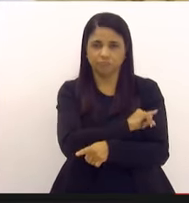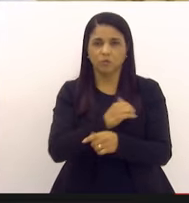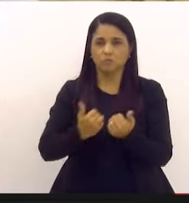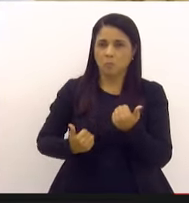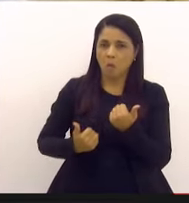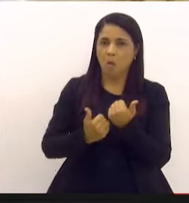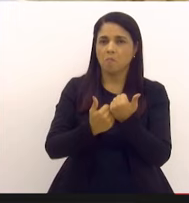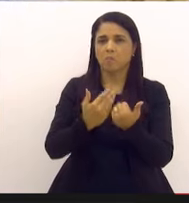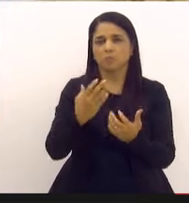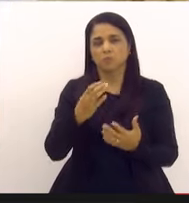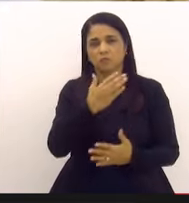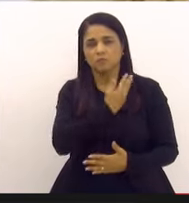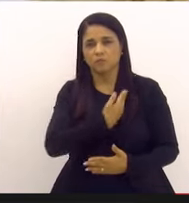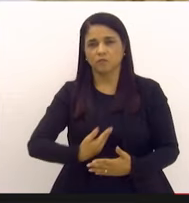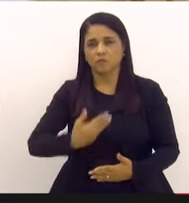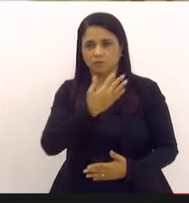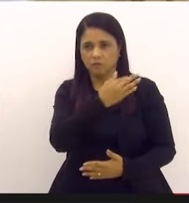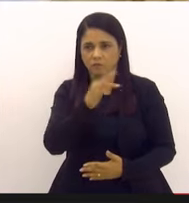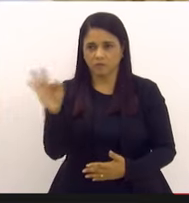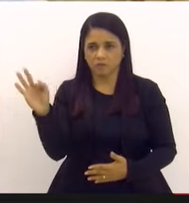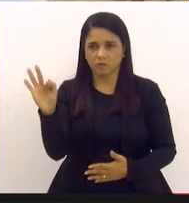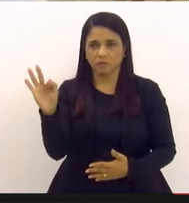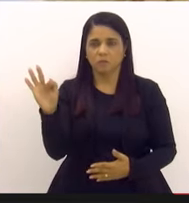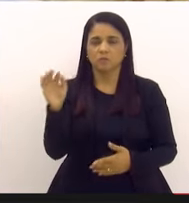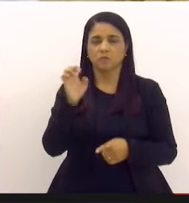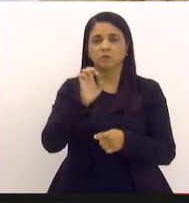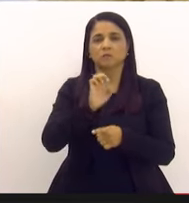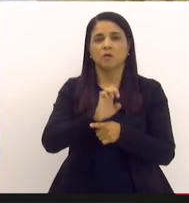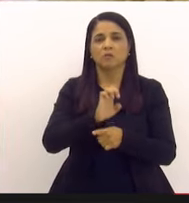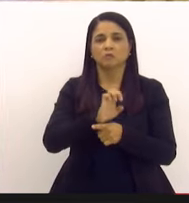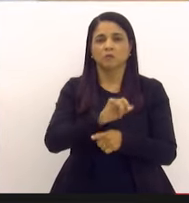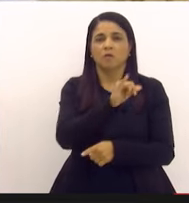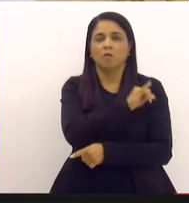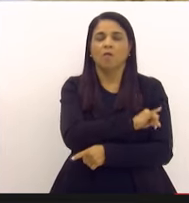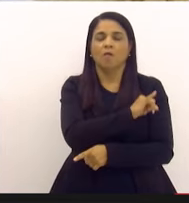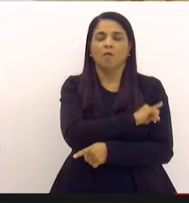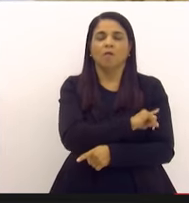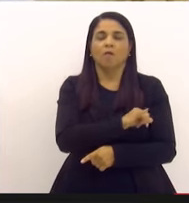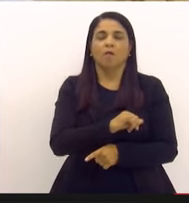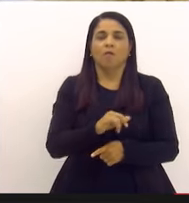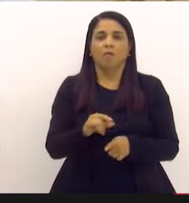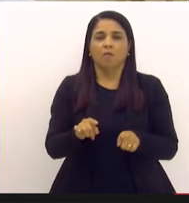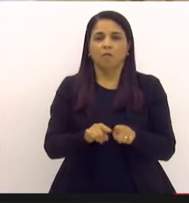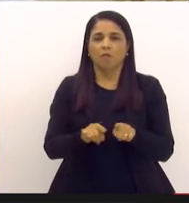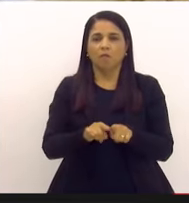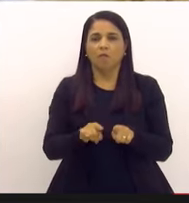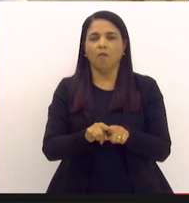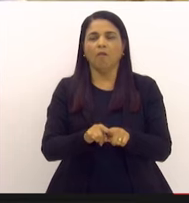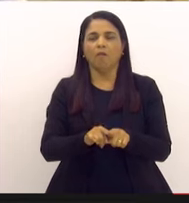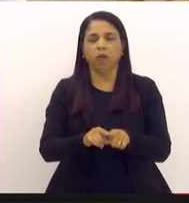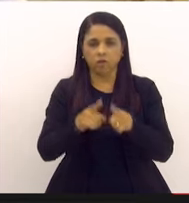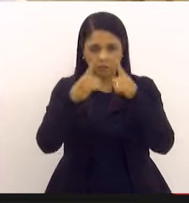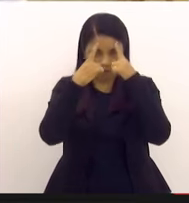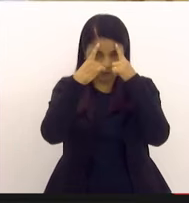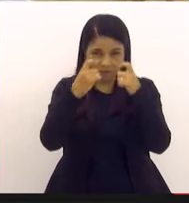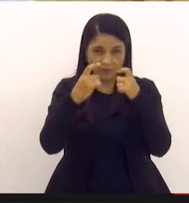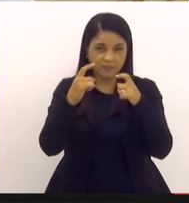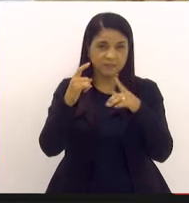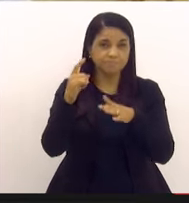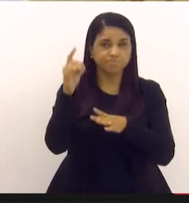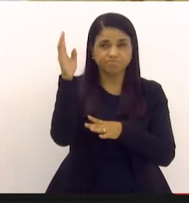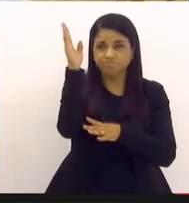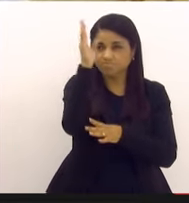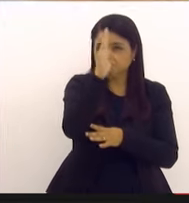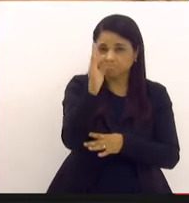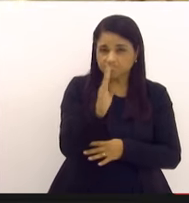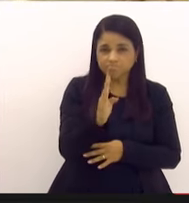do governo federal ao Estado do Rio de Janeiro. E, claro, a violência está em todo o país, não